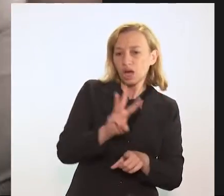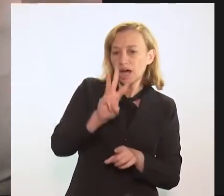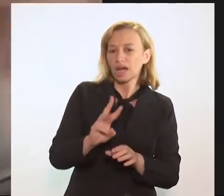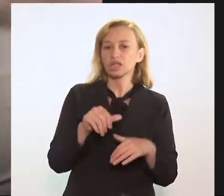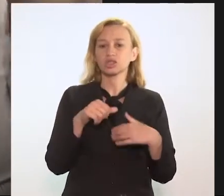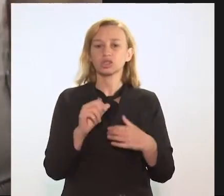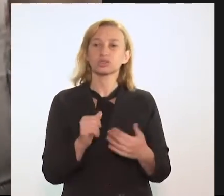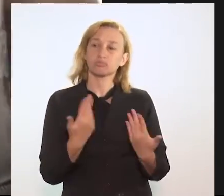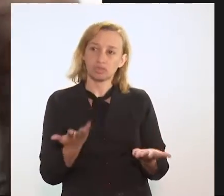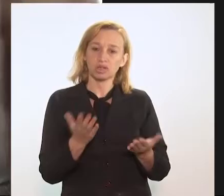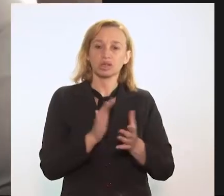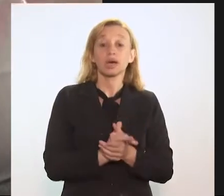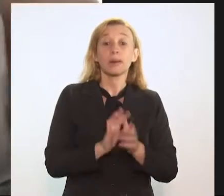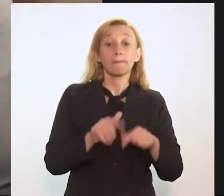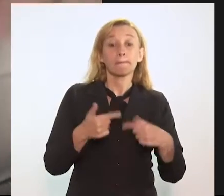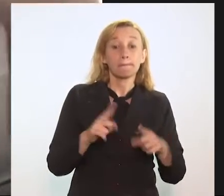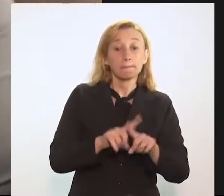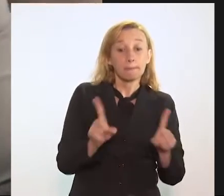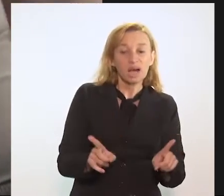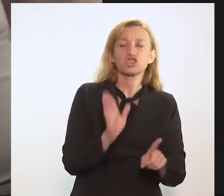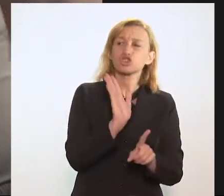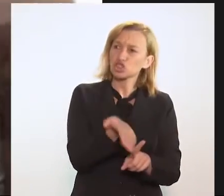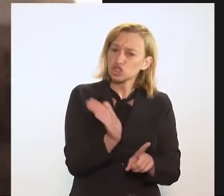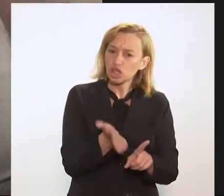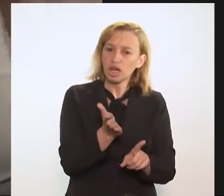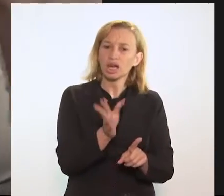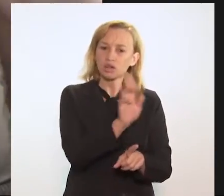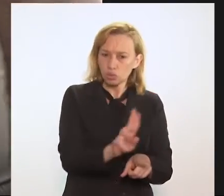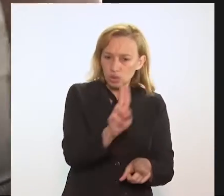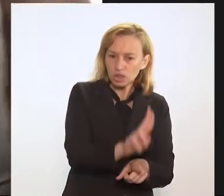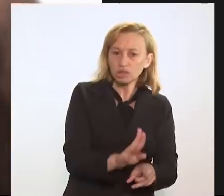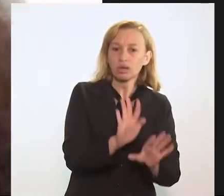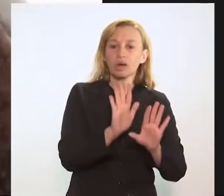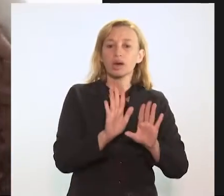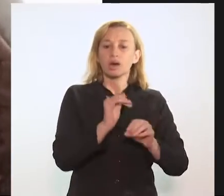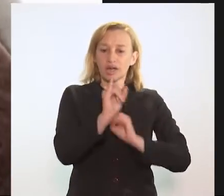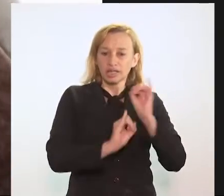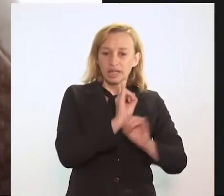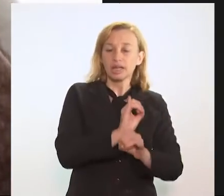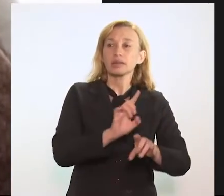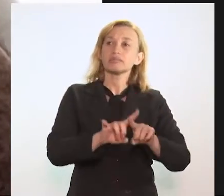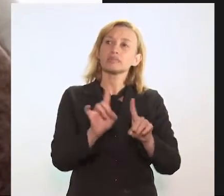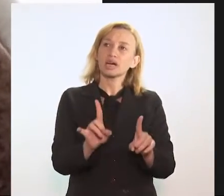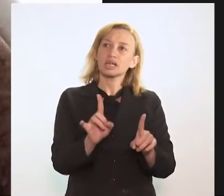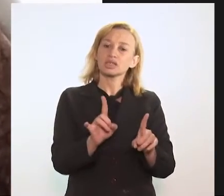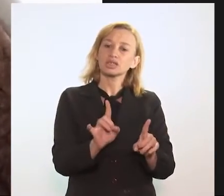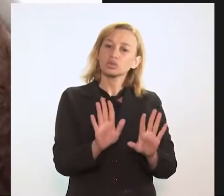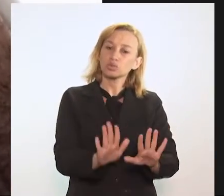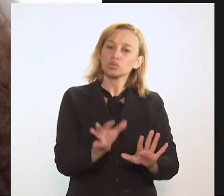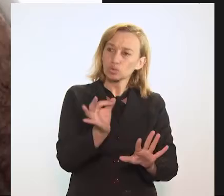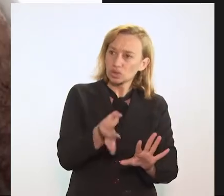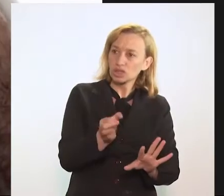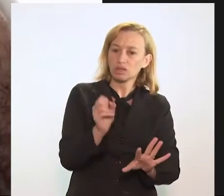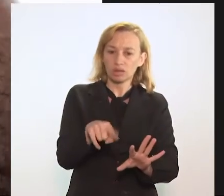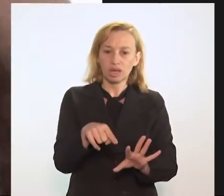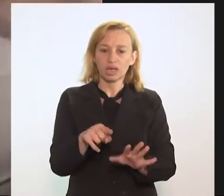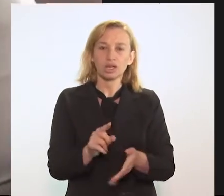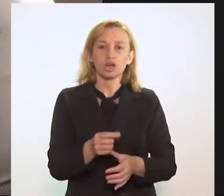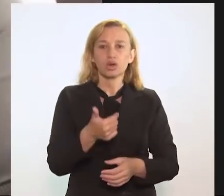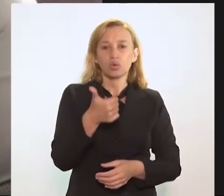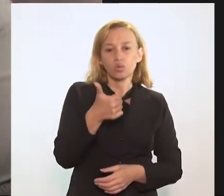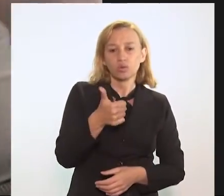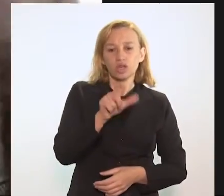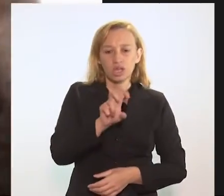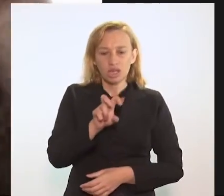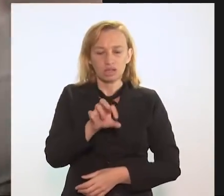com site ou no marketplace, enfim. Mas, de alguma forma, ele já usava a rede. Mas o fato é que